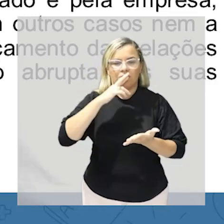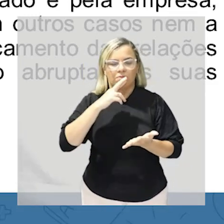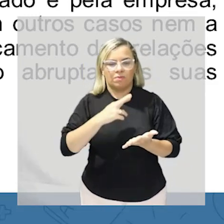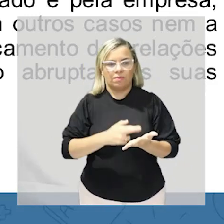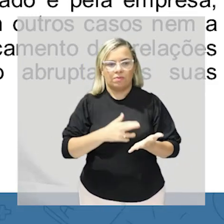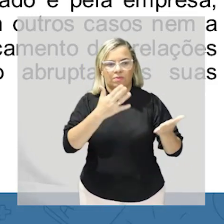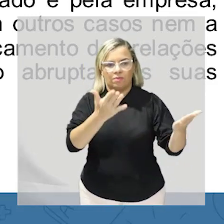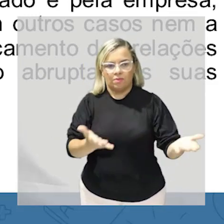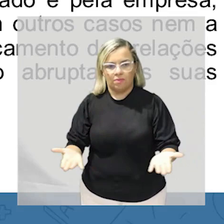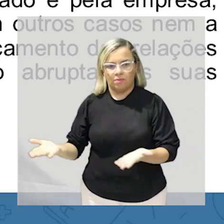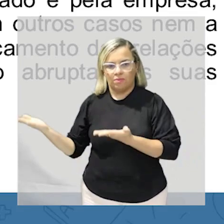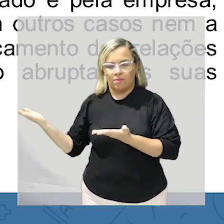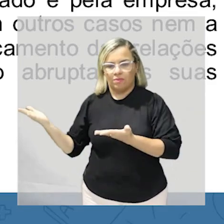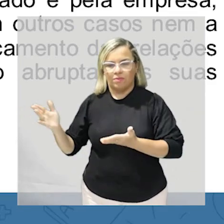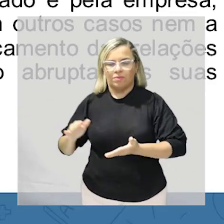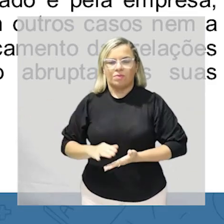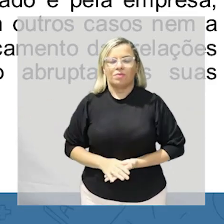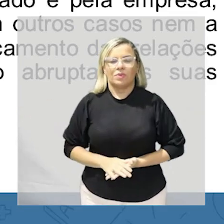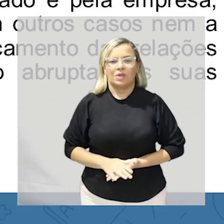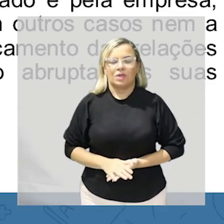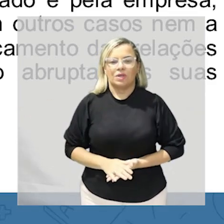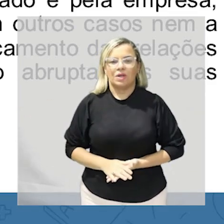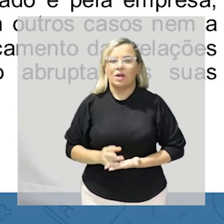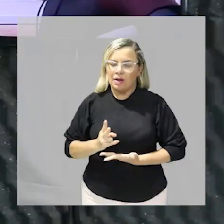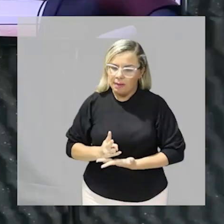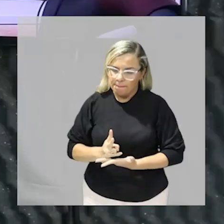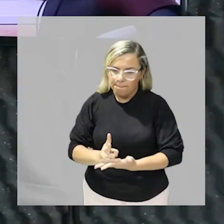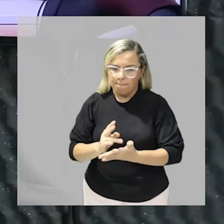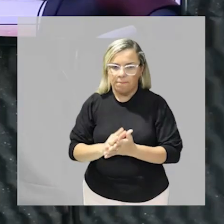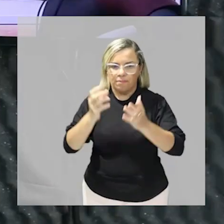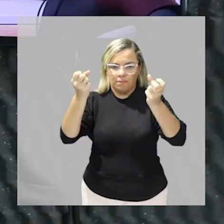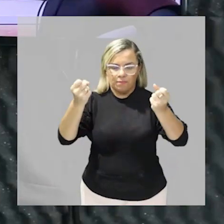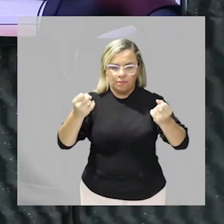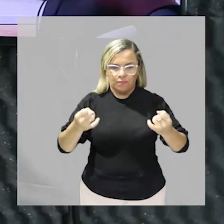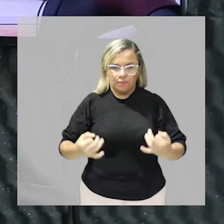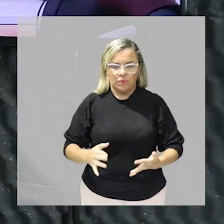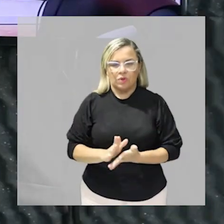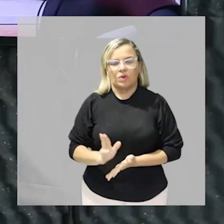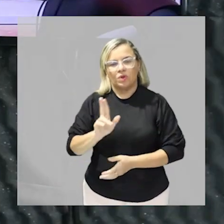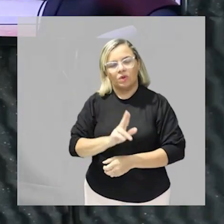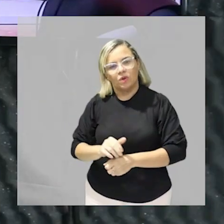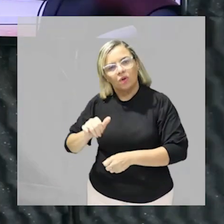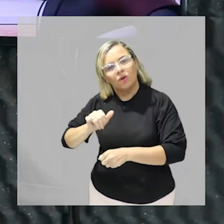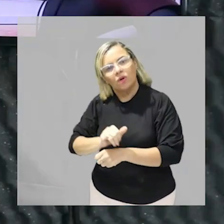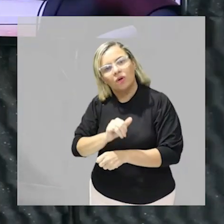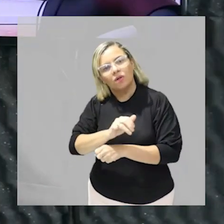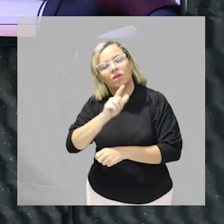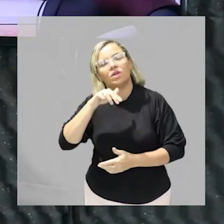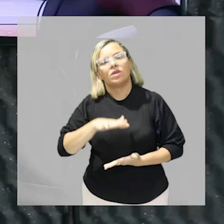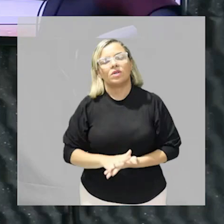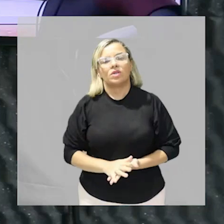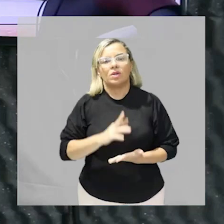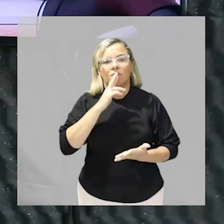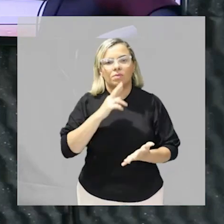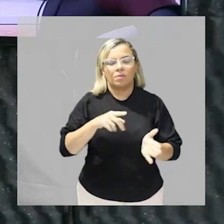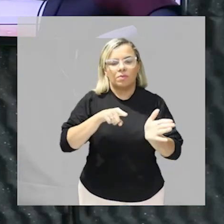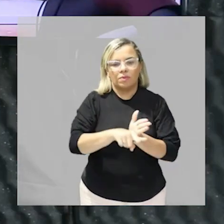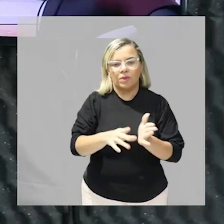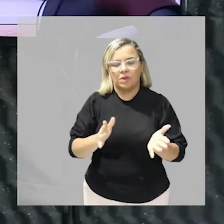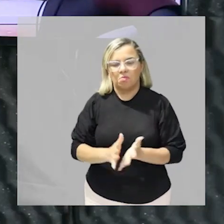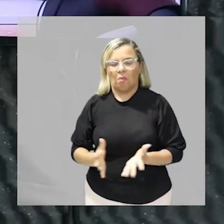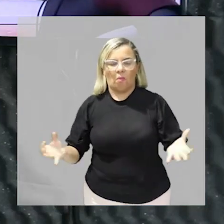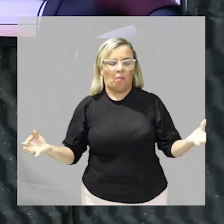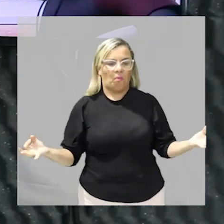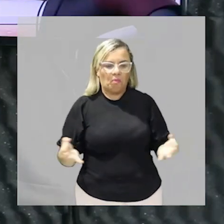questões, deixa eu voltar lá para o slide, eu estou sempre explicando, tá? Que a gente está utilizando estratégias de resolução de questão, tá certo? Para